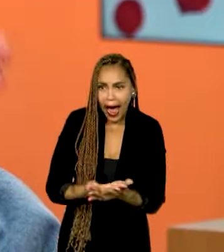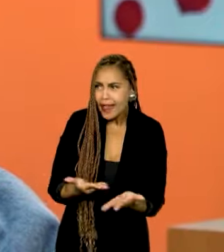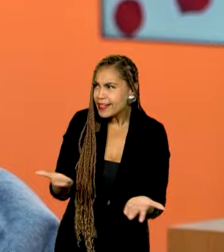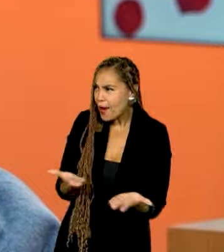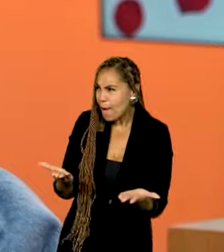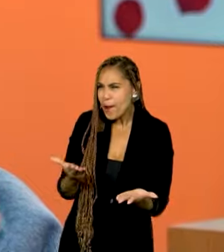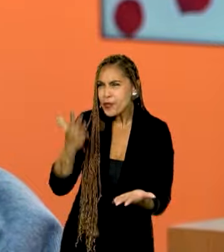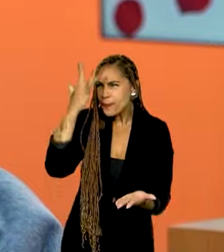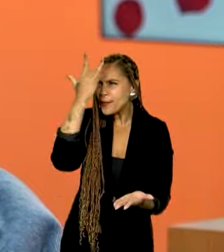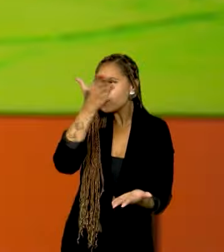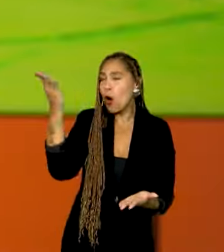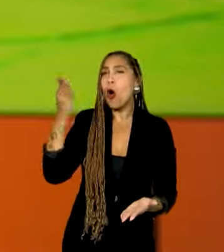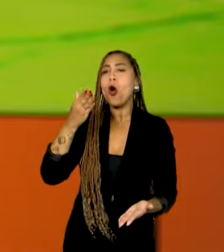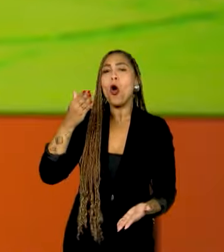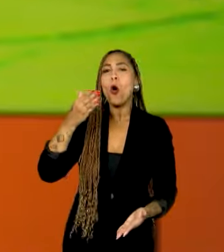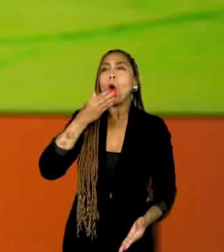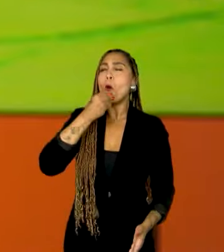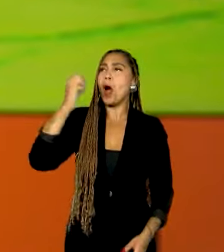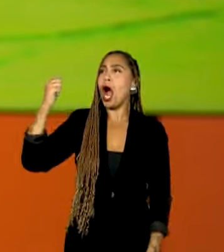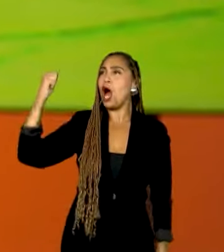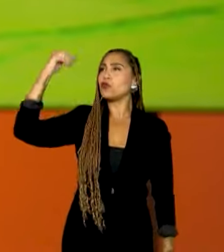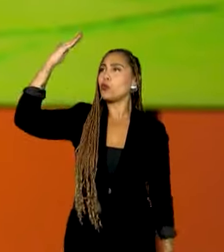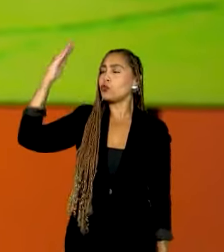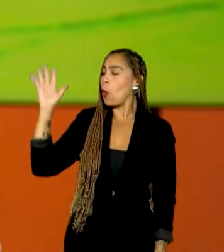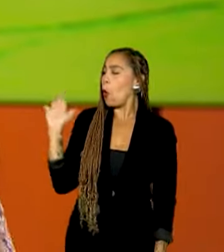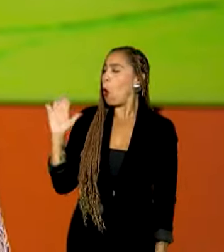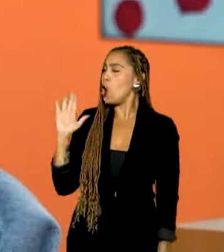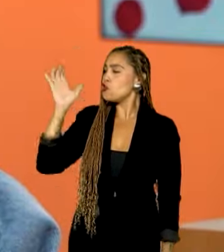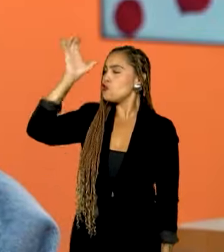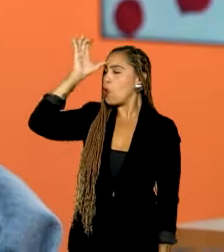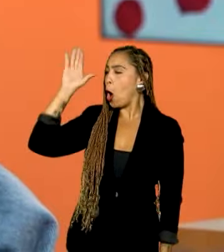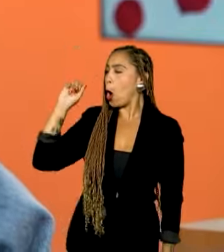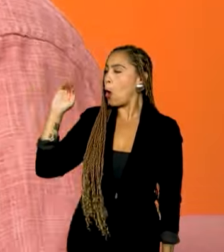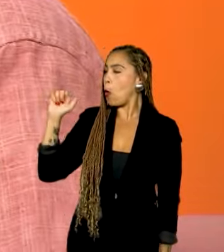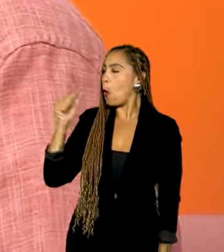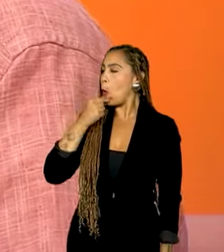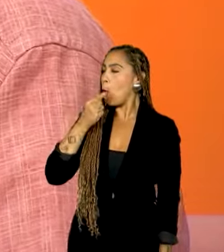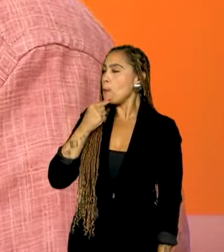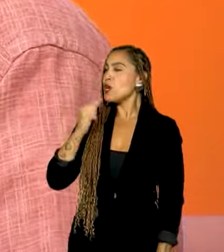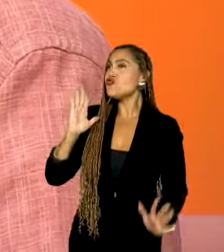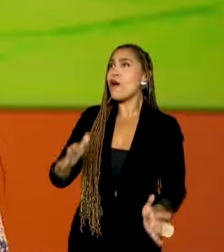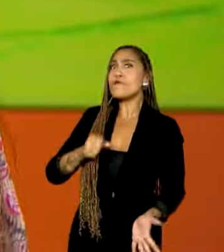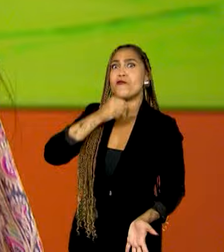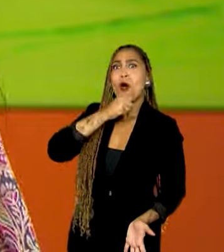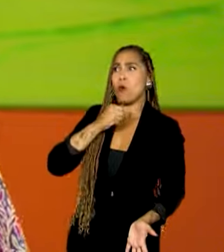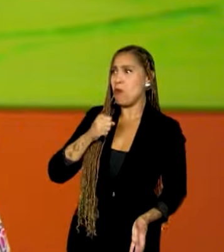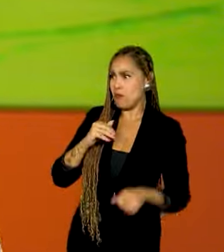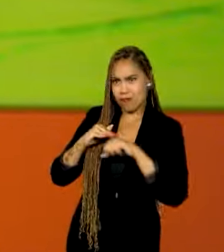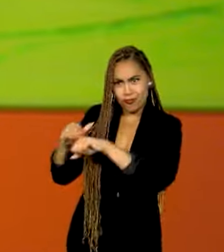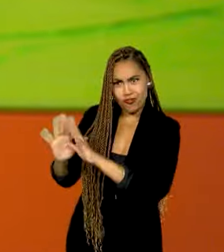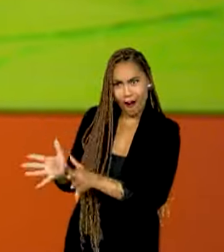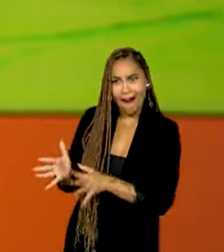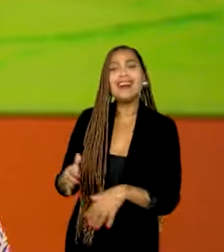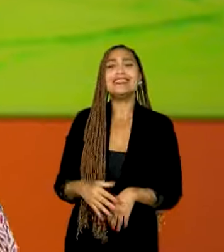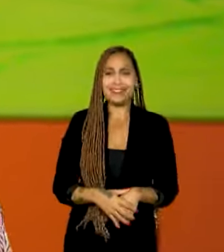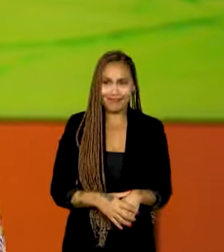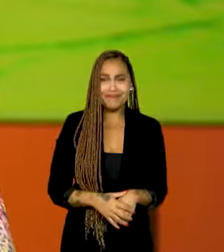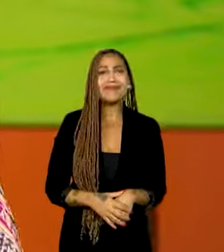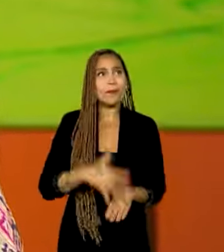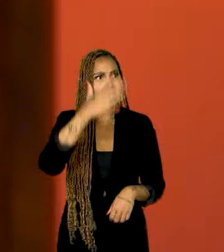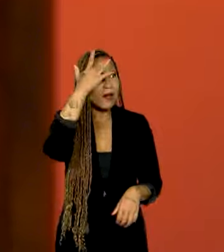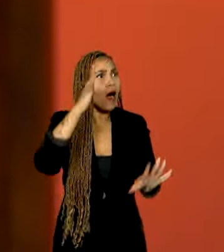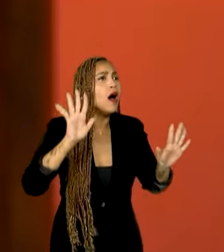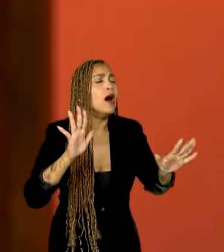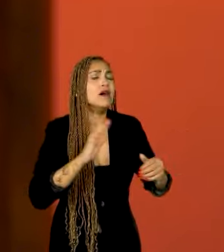vê uns marmanjos chegando perto de você, assim, oi, Tia Carol. Totalmente, não. Marmanjo, né? Treme. Tem gente que treme, tem gente que emociona, tem gente